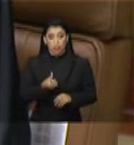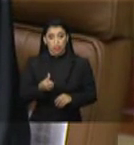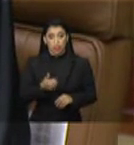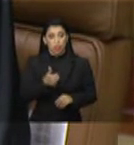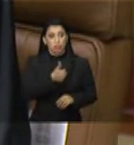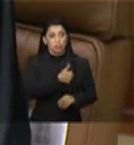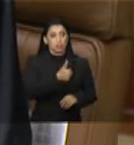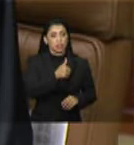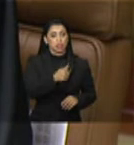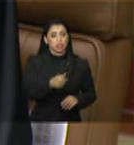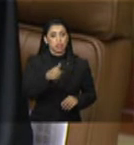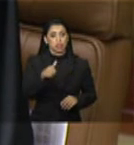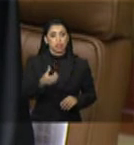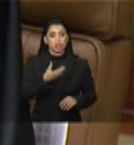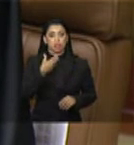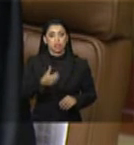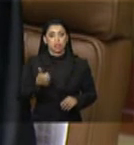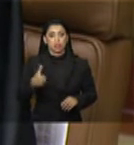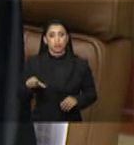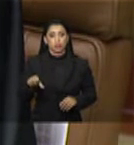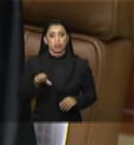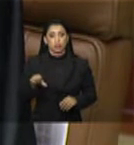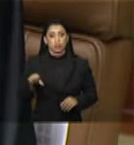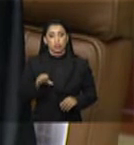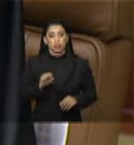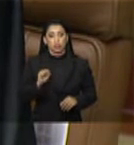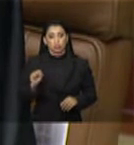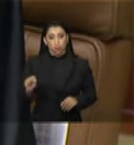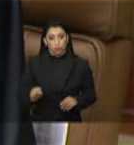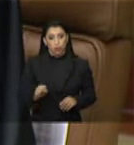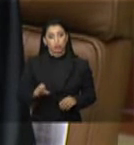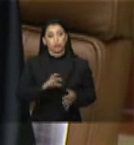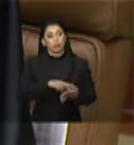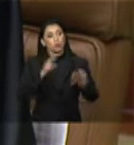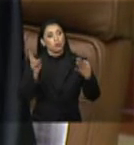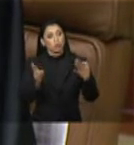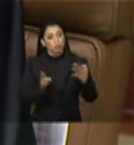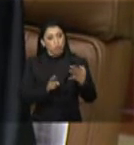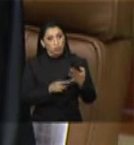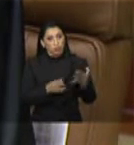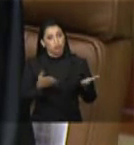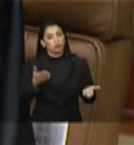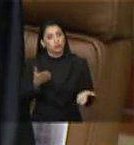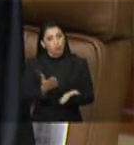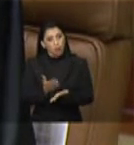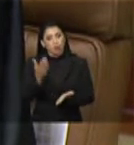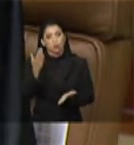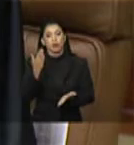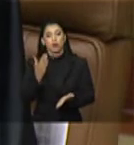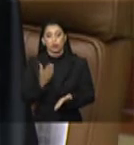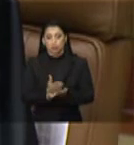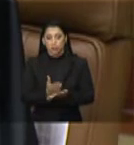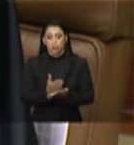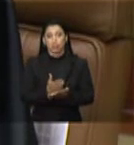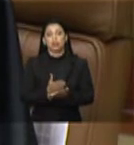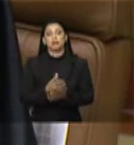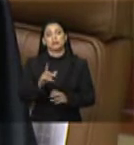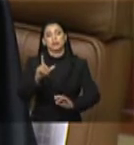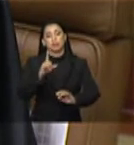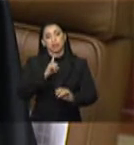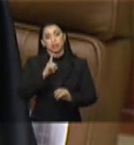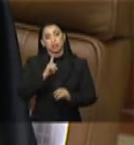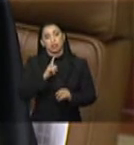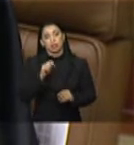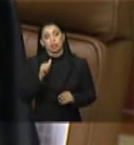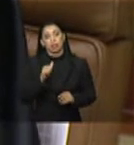de Dezembro de 1998 conheço do recurso e dou-lhe provimento para formando